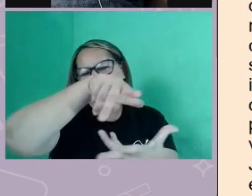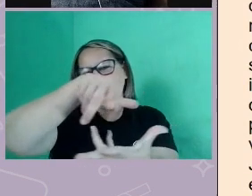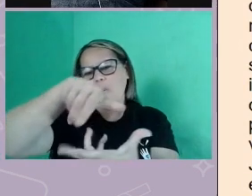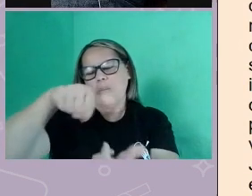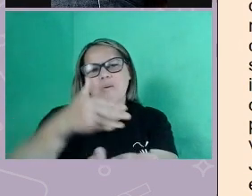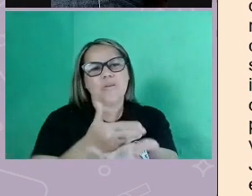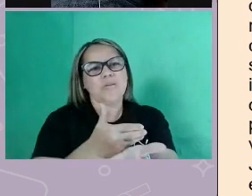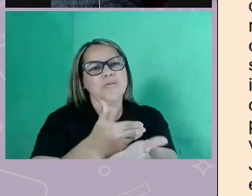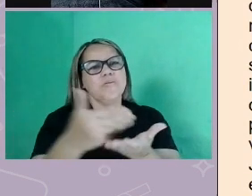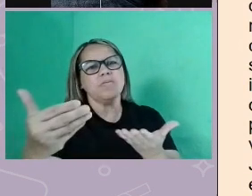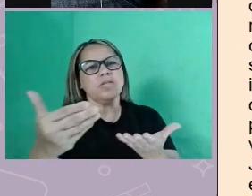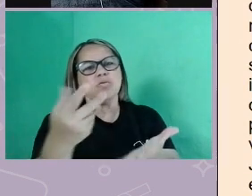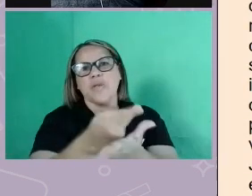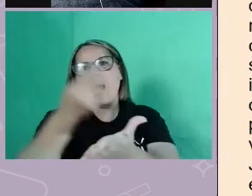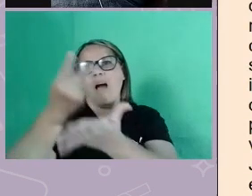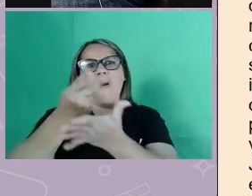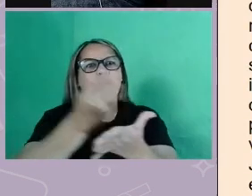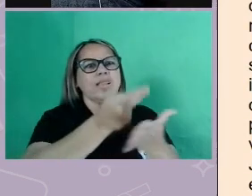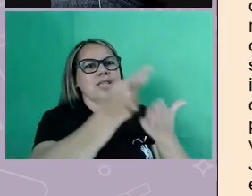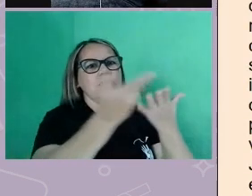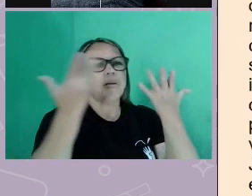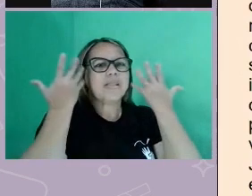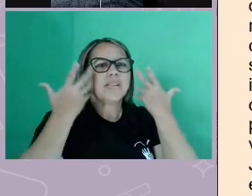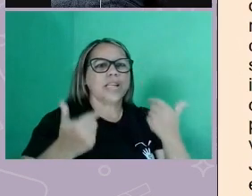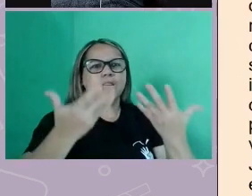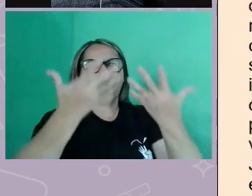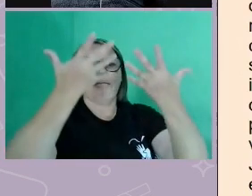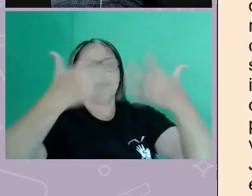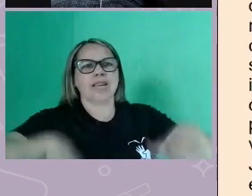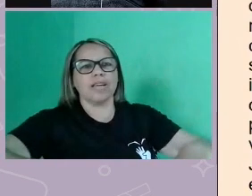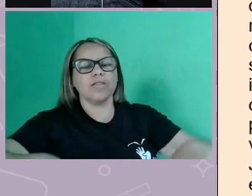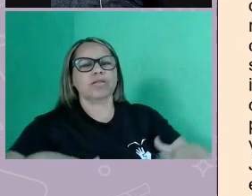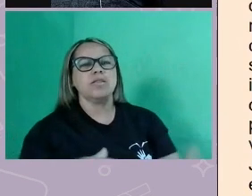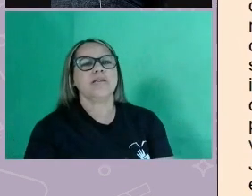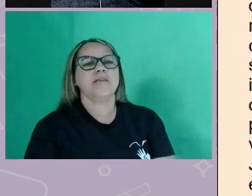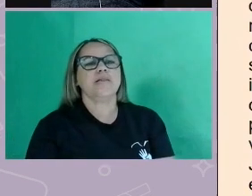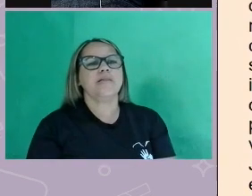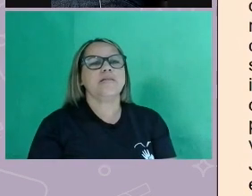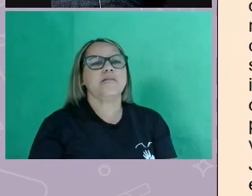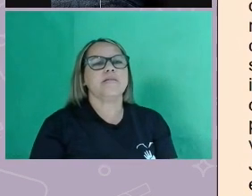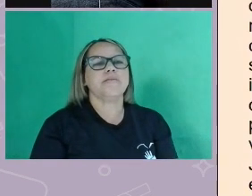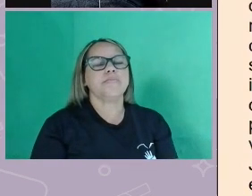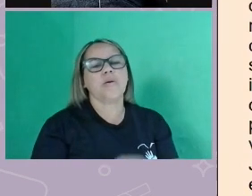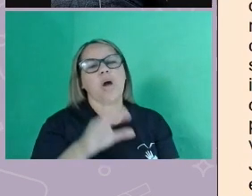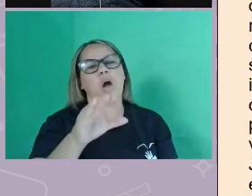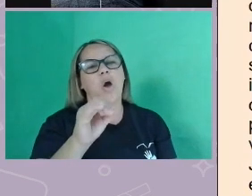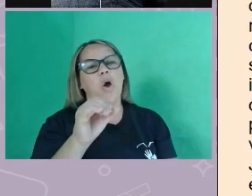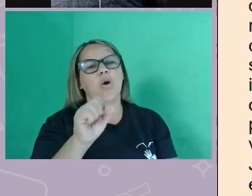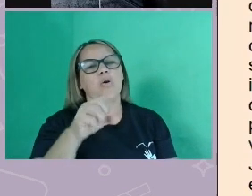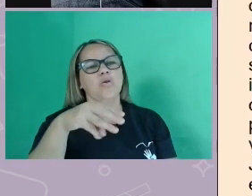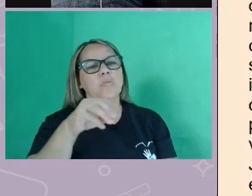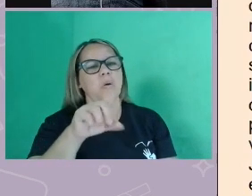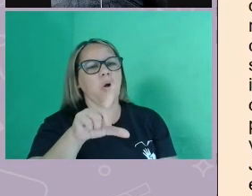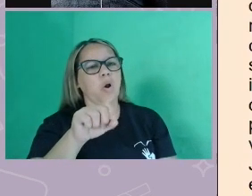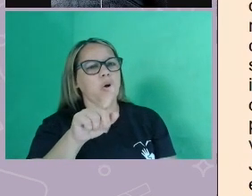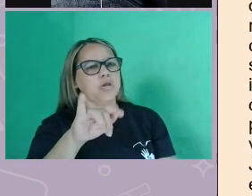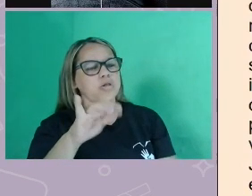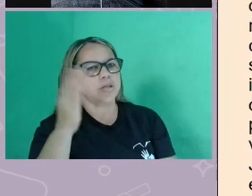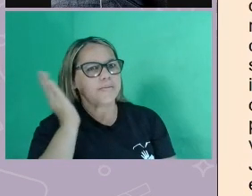fenômenos naturais a origem da natureza é uma cosmologia entendeu